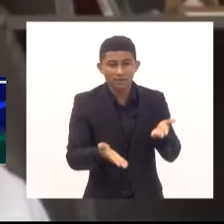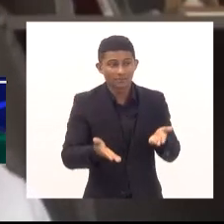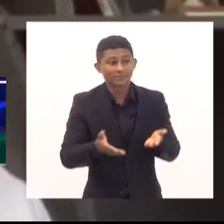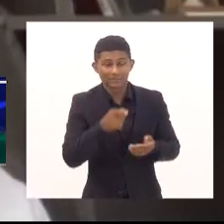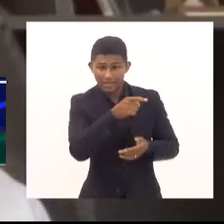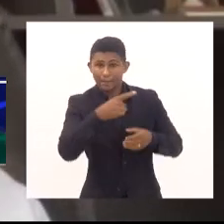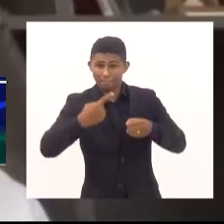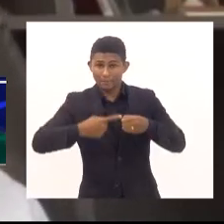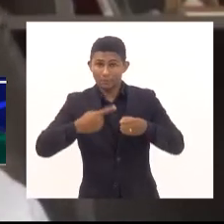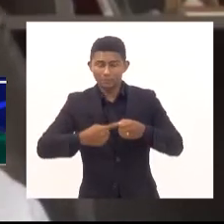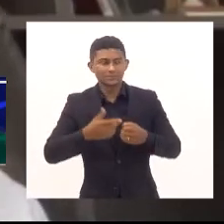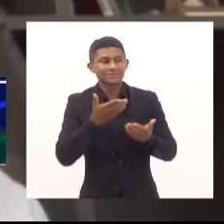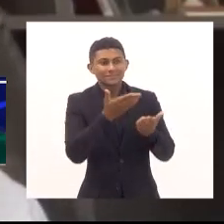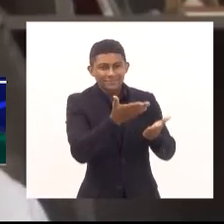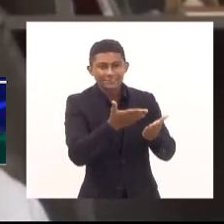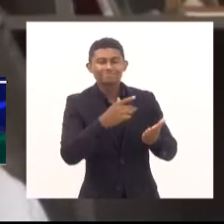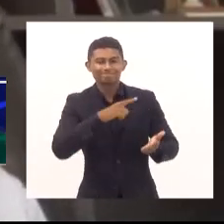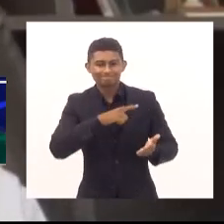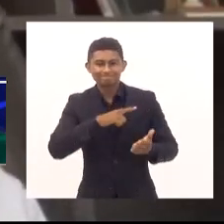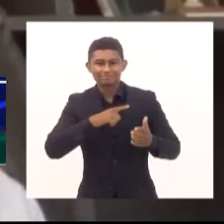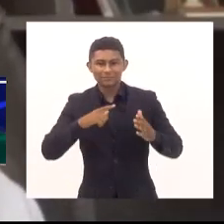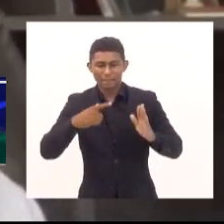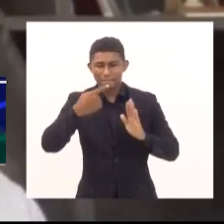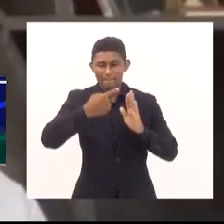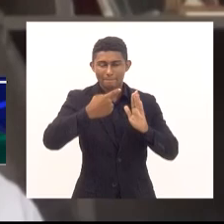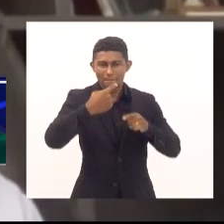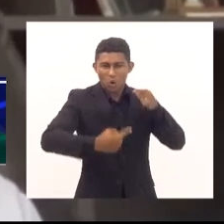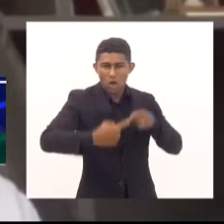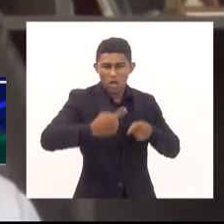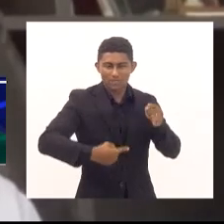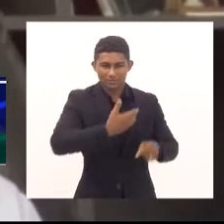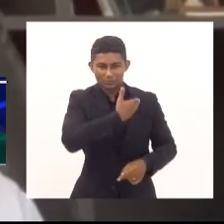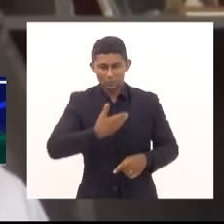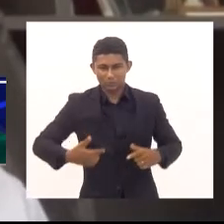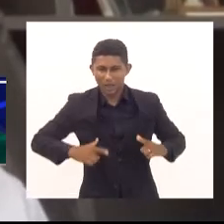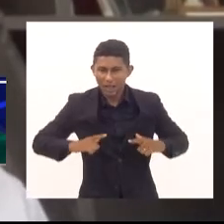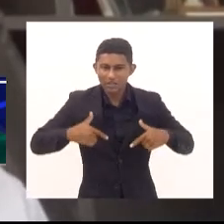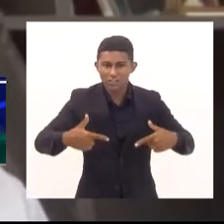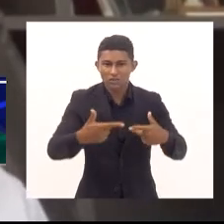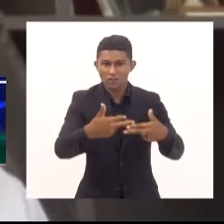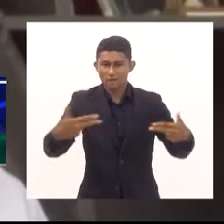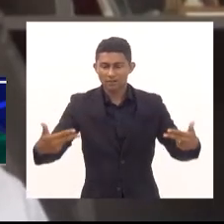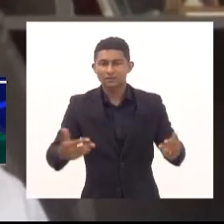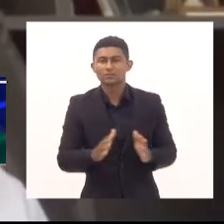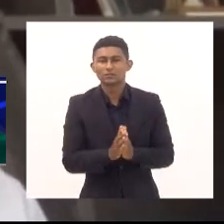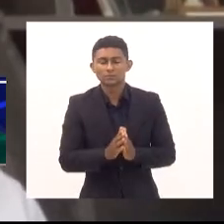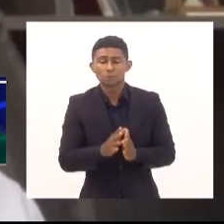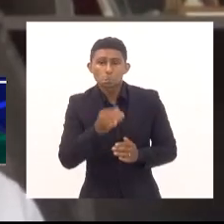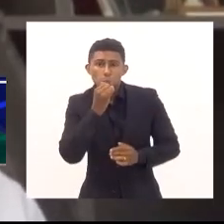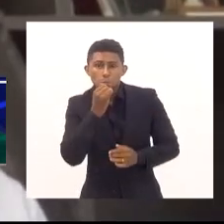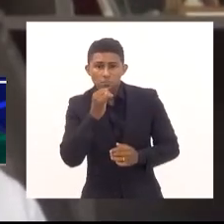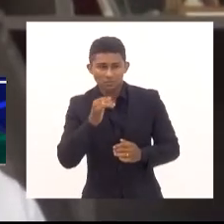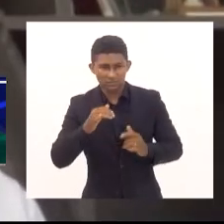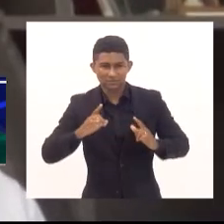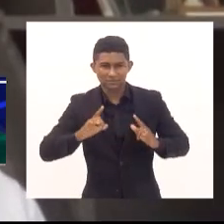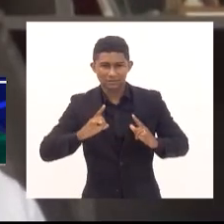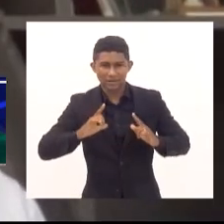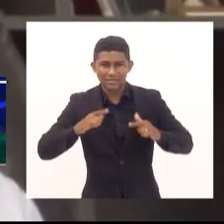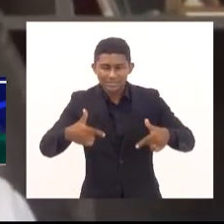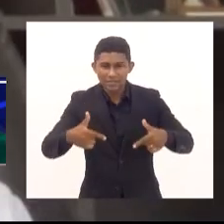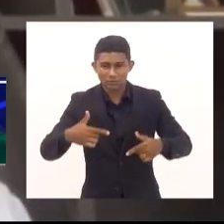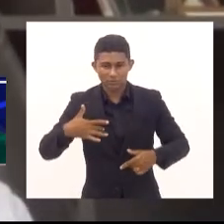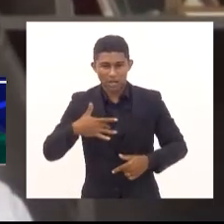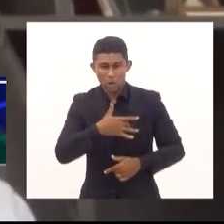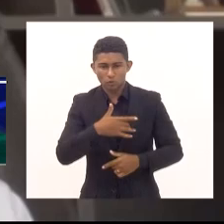integrada de diversas políticas públicas, dentre elas a de saúde. Vários profissionais